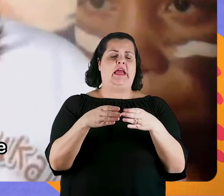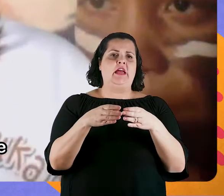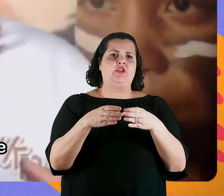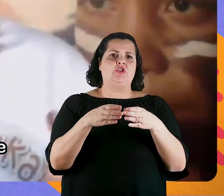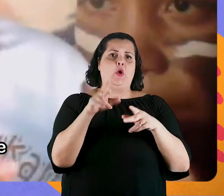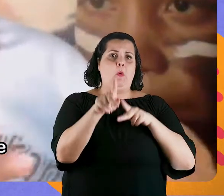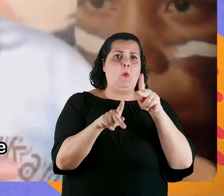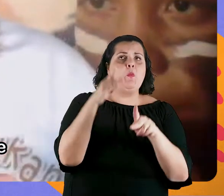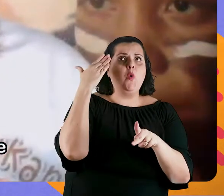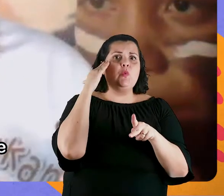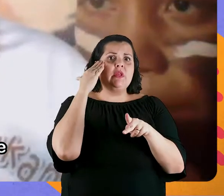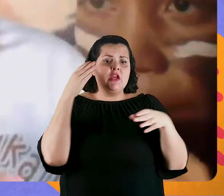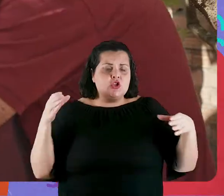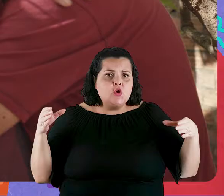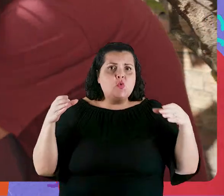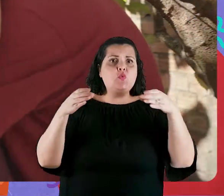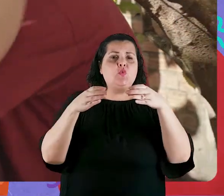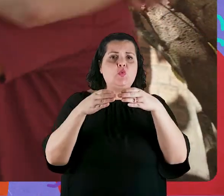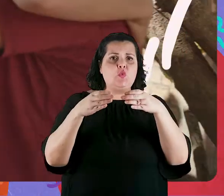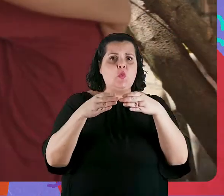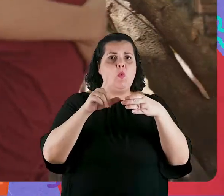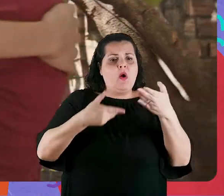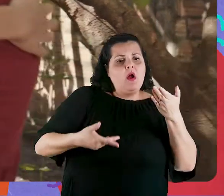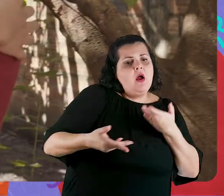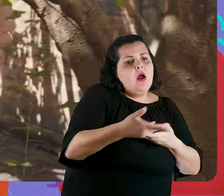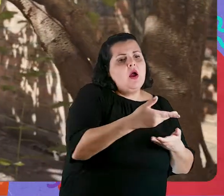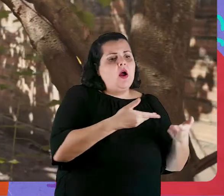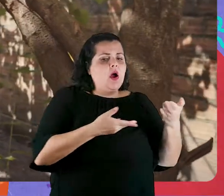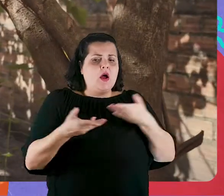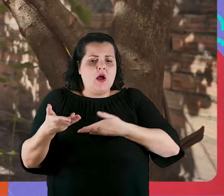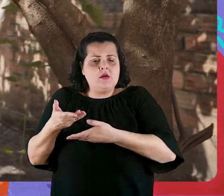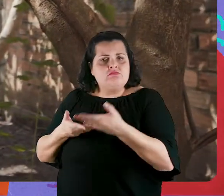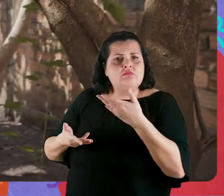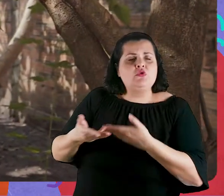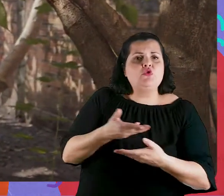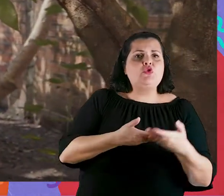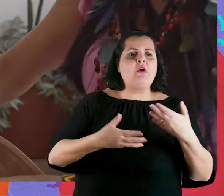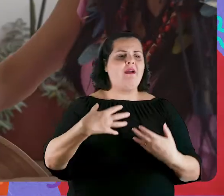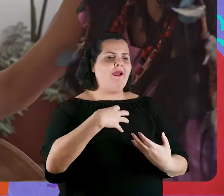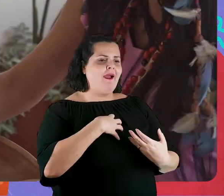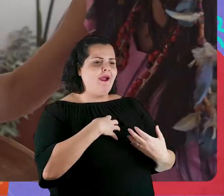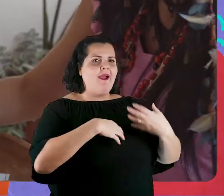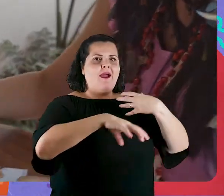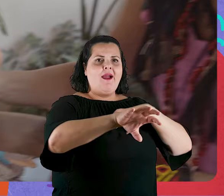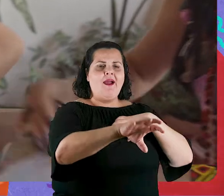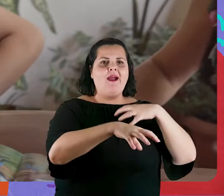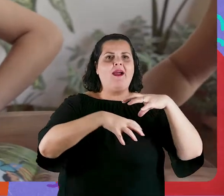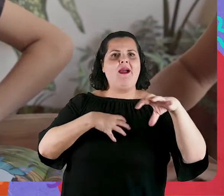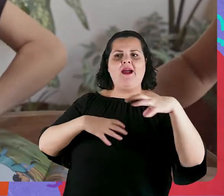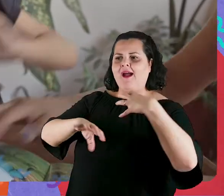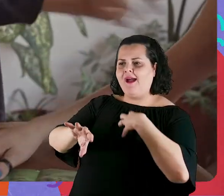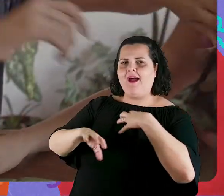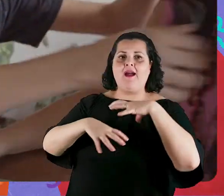entendem que viver coletivamente é uma troca de afetos, troca de histórias, troca de sentimentos e que vai permitindo